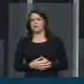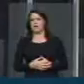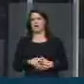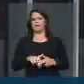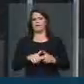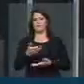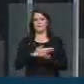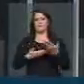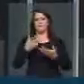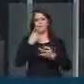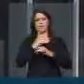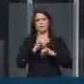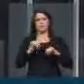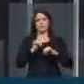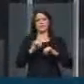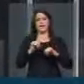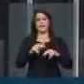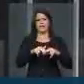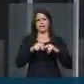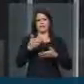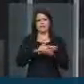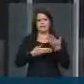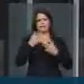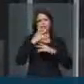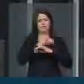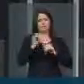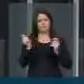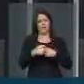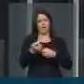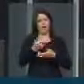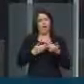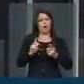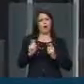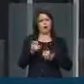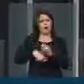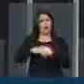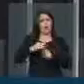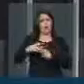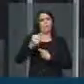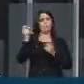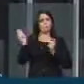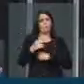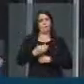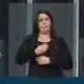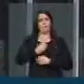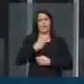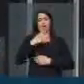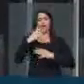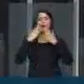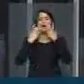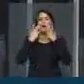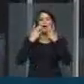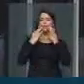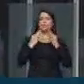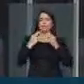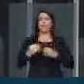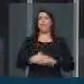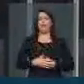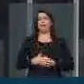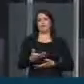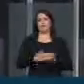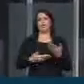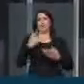criação lhes desse um patrimônio econômico e eles pudessem viver da sua arte. O